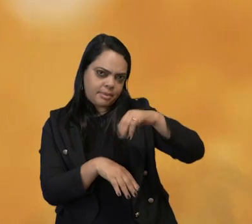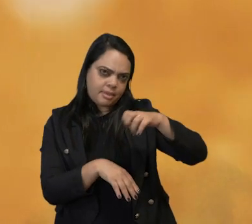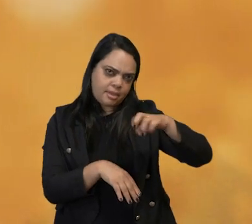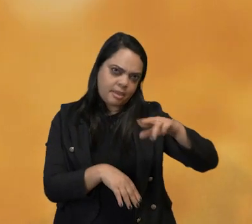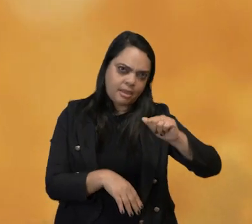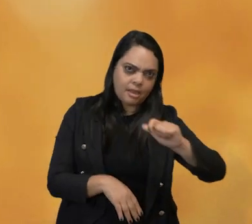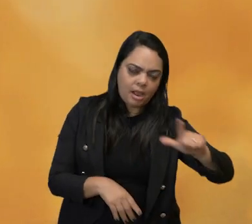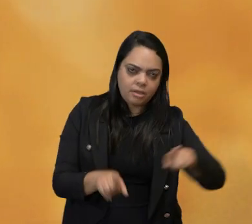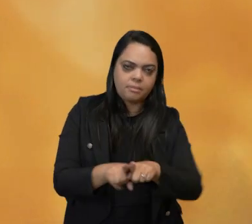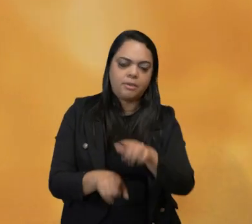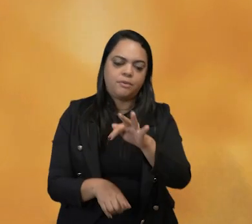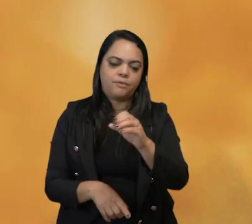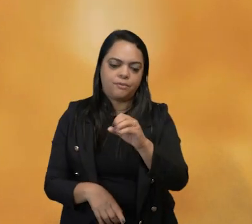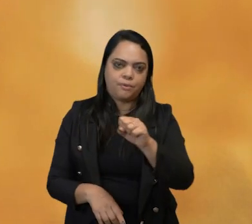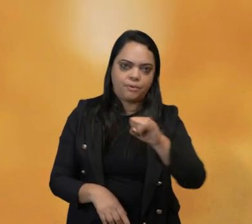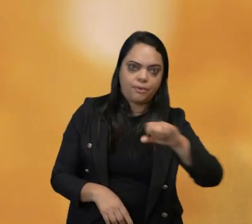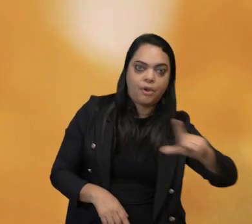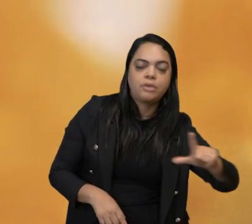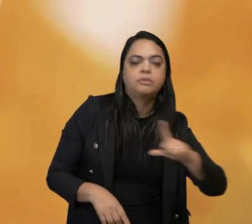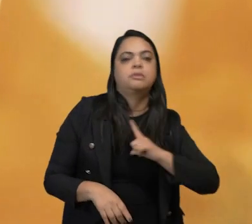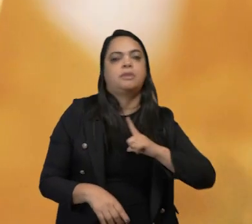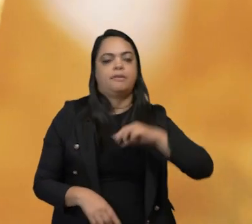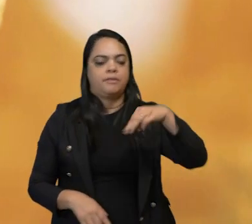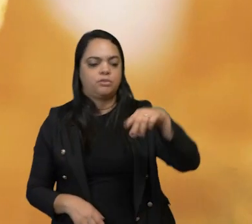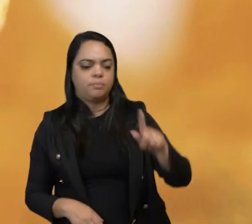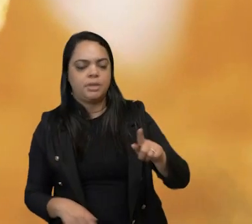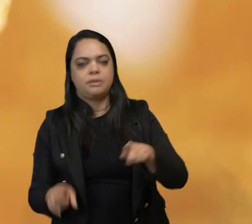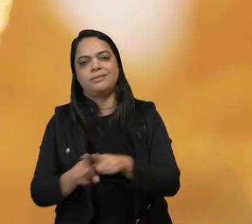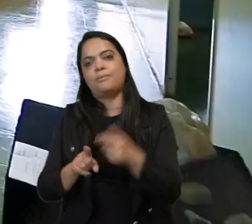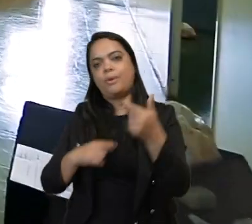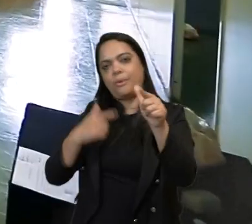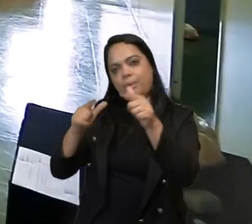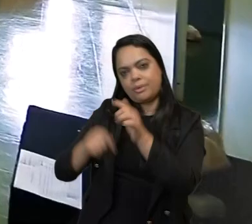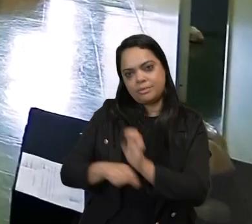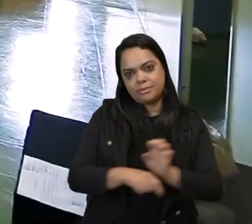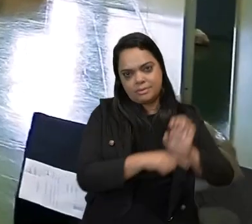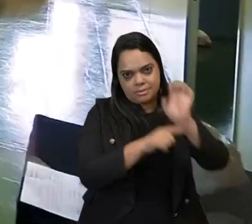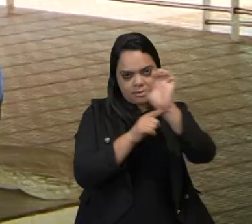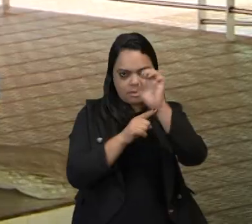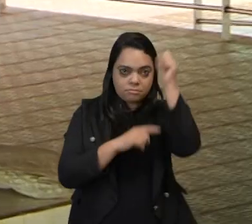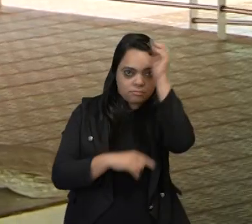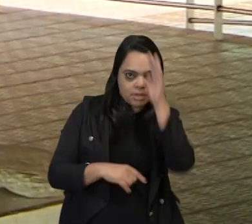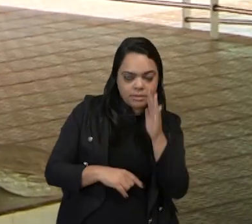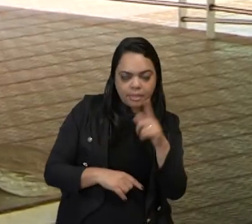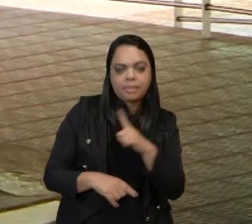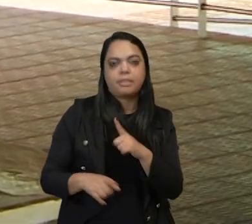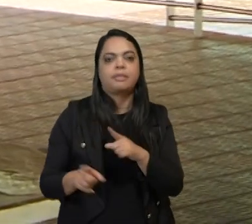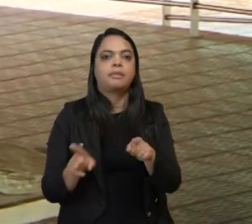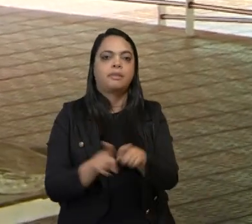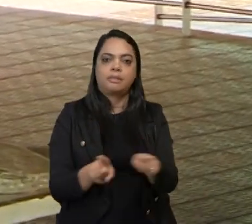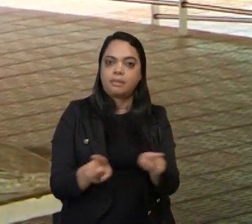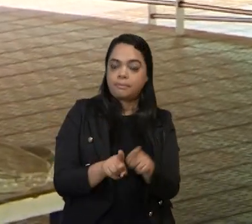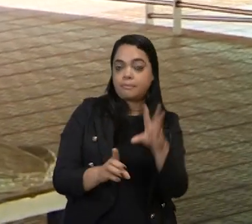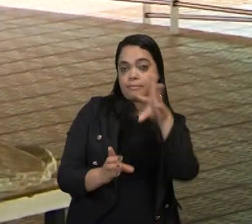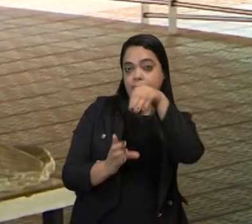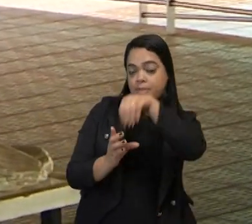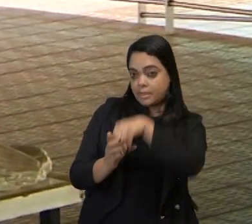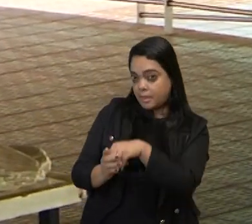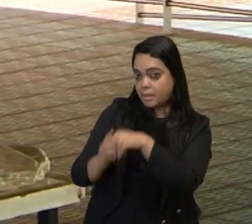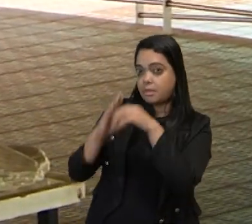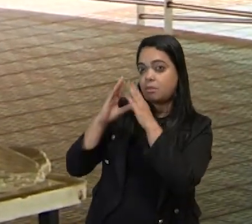rochas e fósseis coletados em Minas Gerais e em diversas partes do país Ele ainda disponibiliza